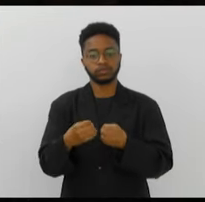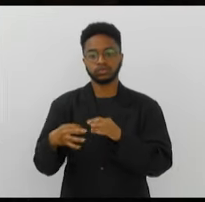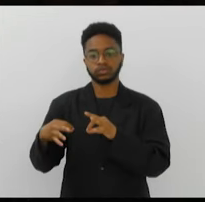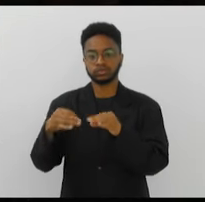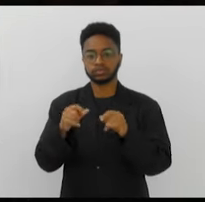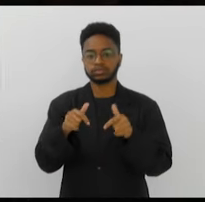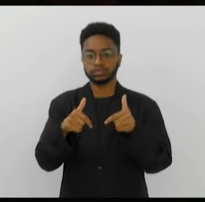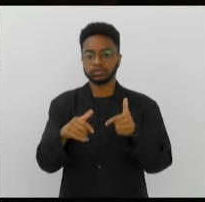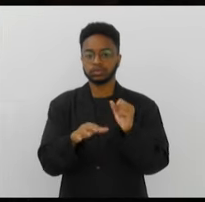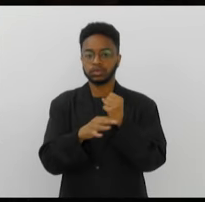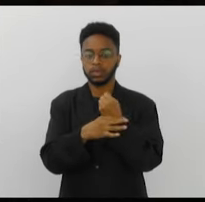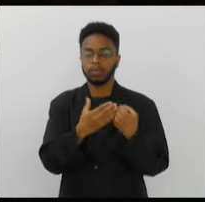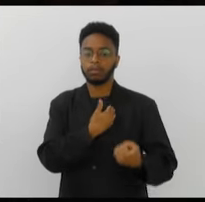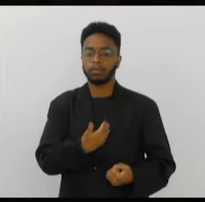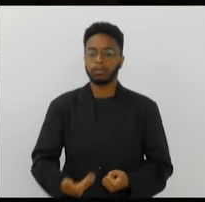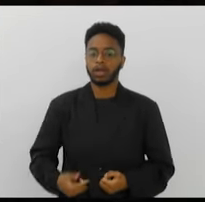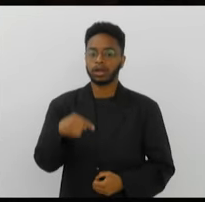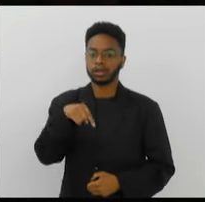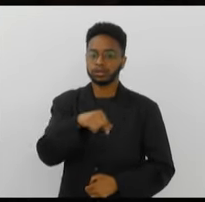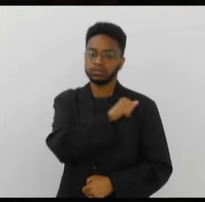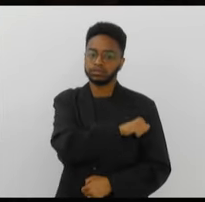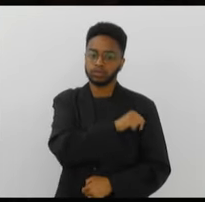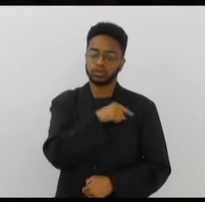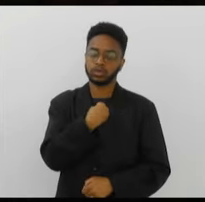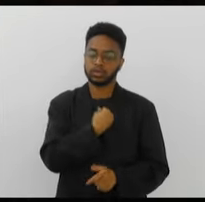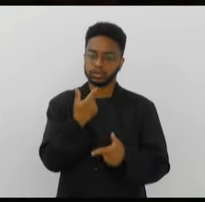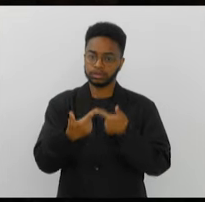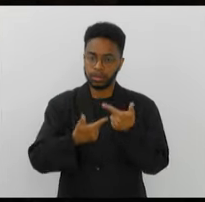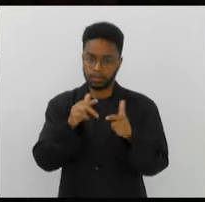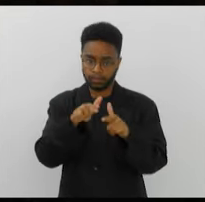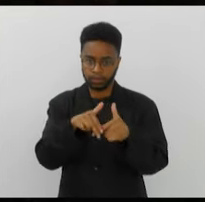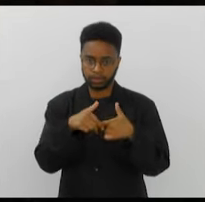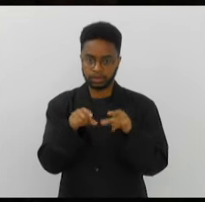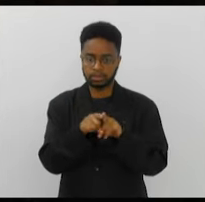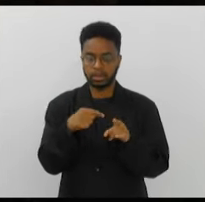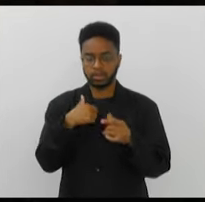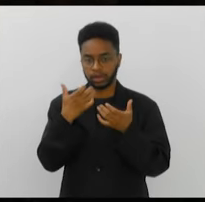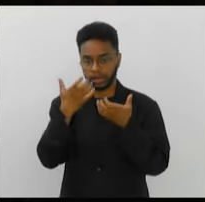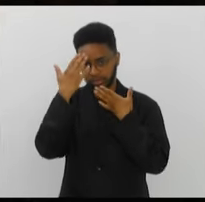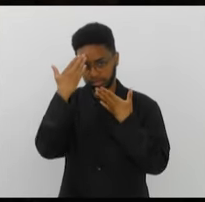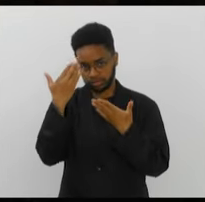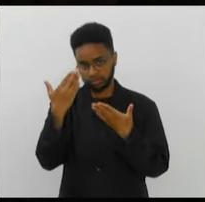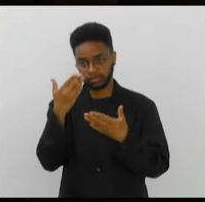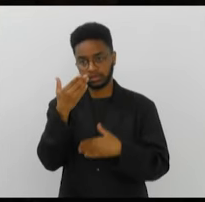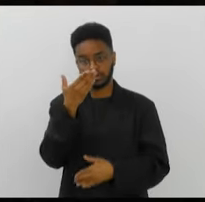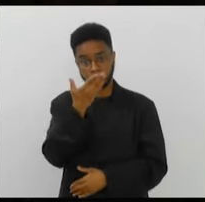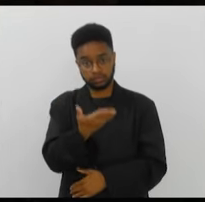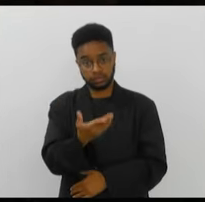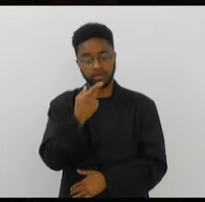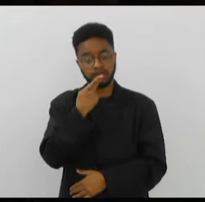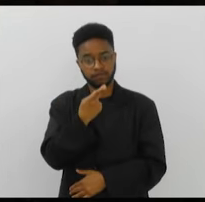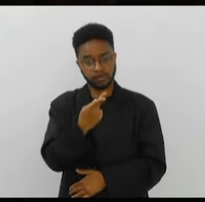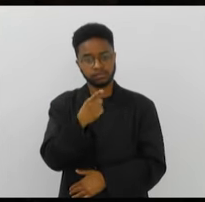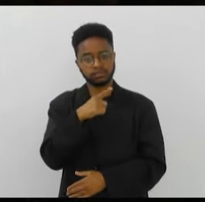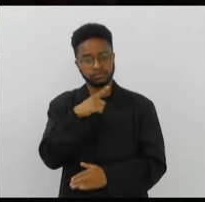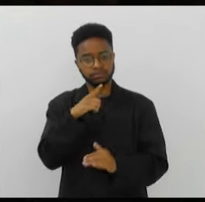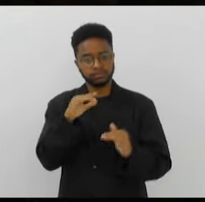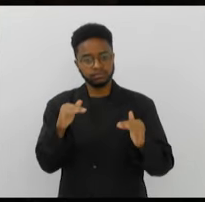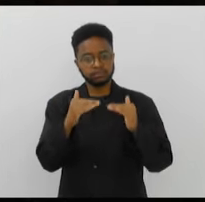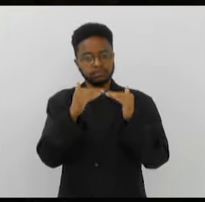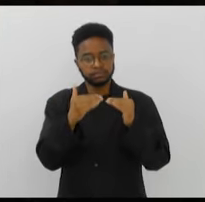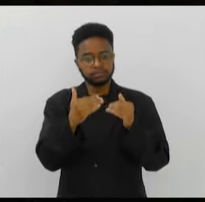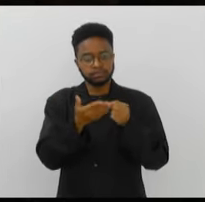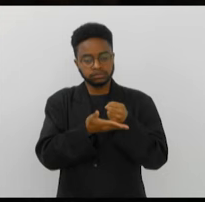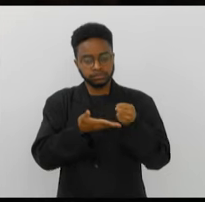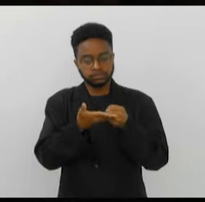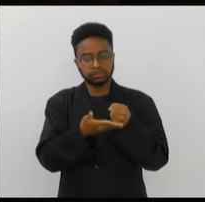pública do Estado do Rio de Janeiro. O nosso mandato é voltado para isso. Eu quero aqui agradecer a Vossa Excelência, que fala com muito fundamento por